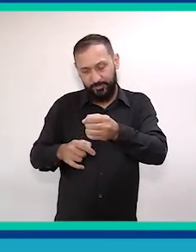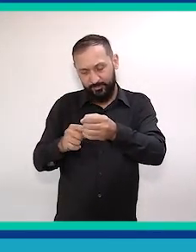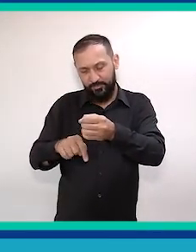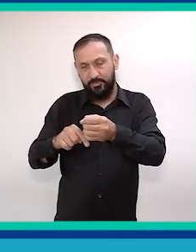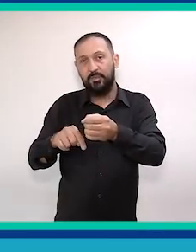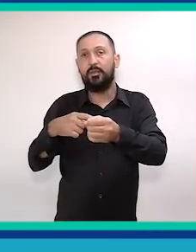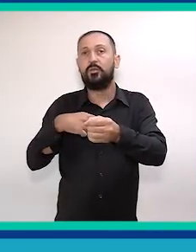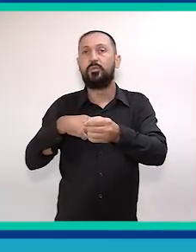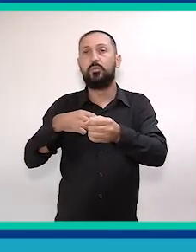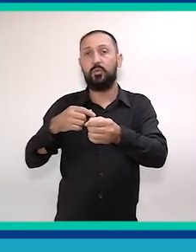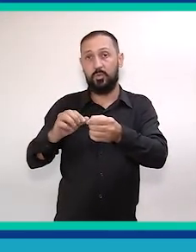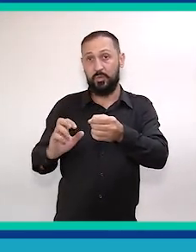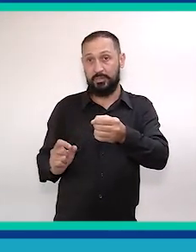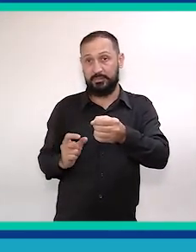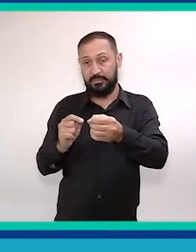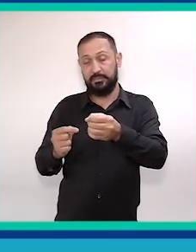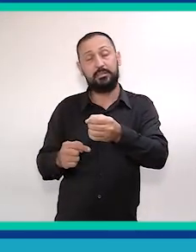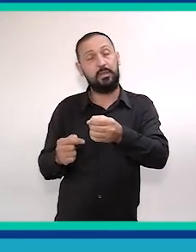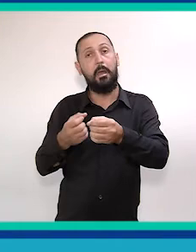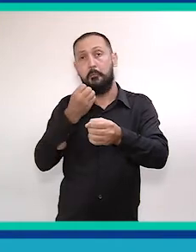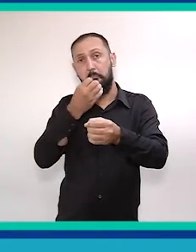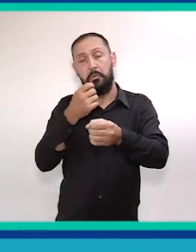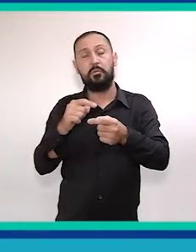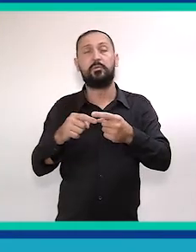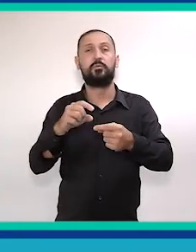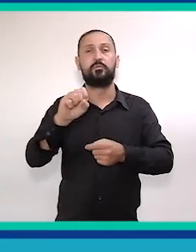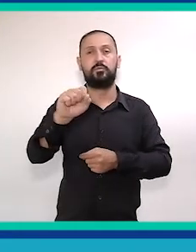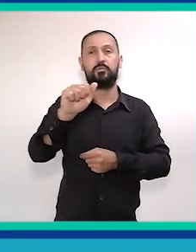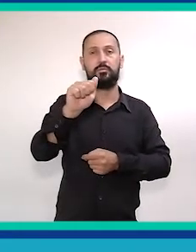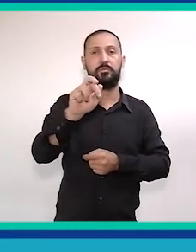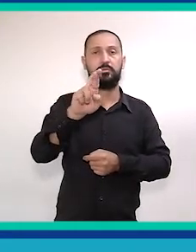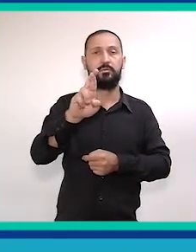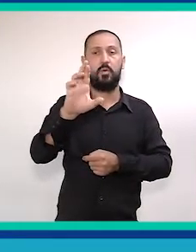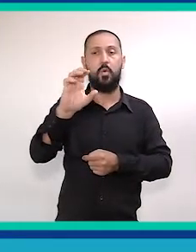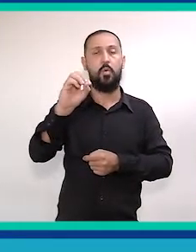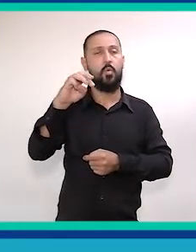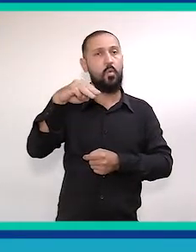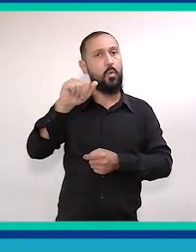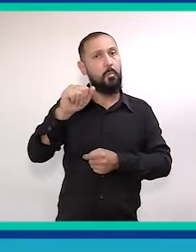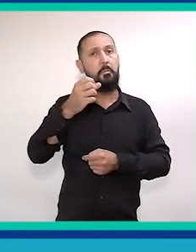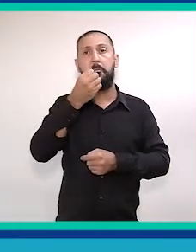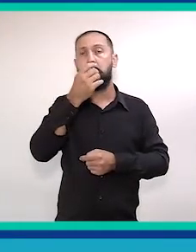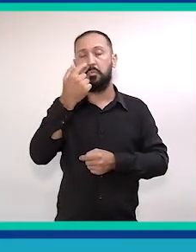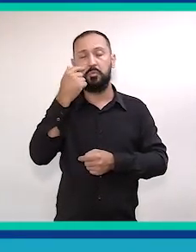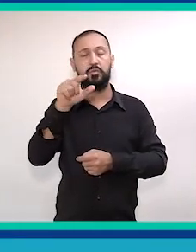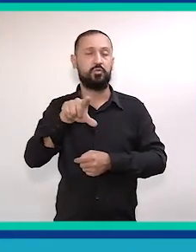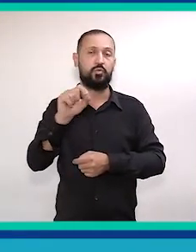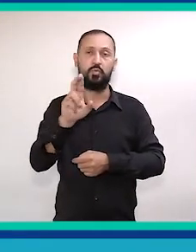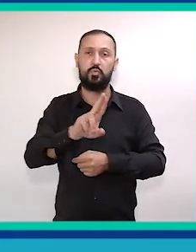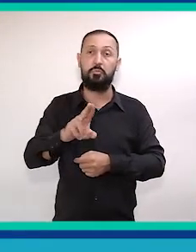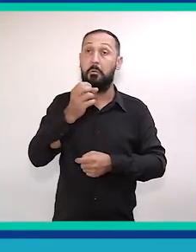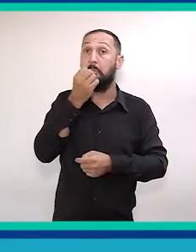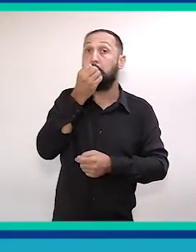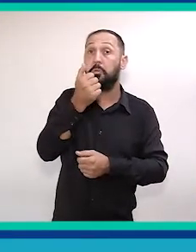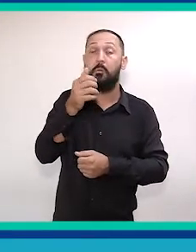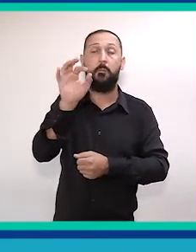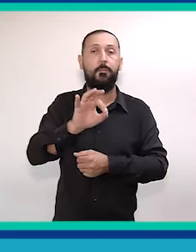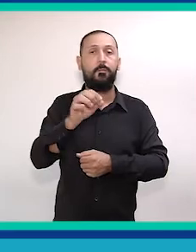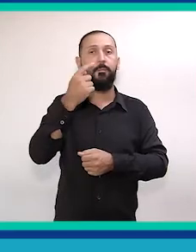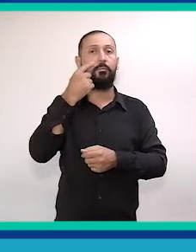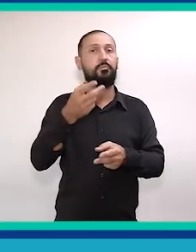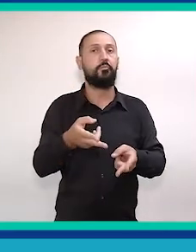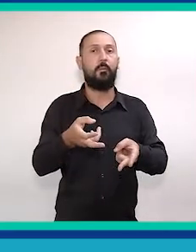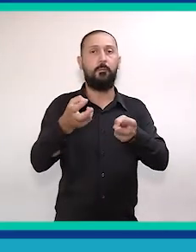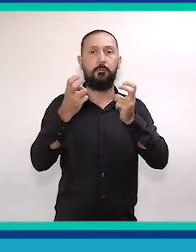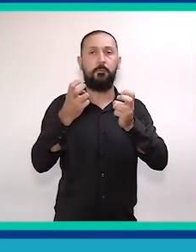e melhor ainda para a célula de sarcoma, que para o tipo de sarcoma que a gente trabalhou. Então, a